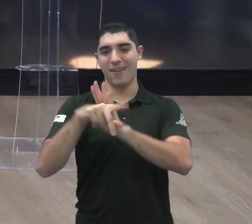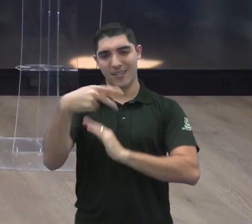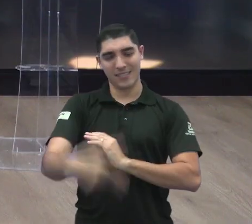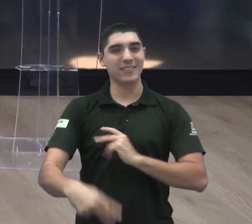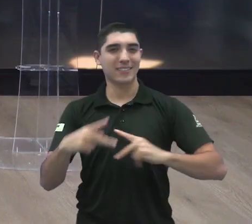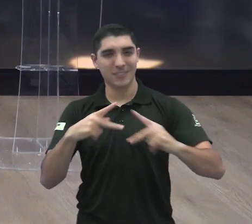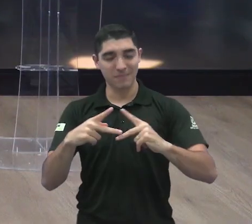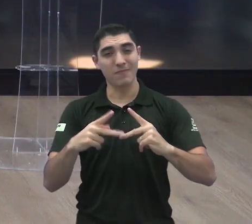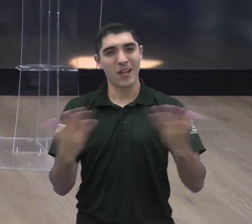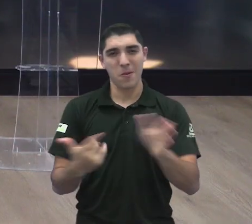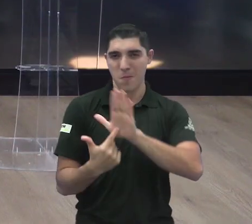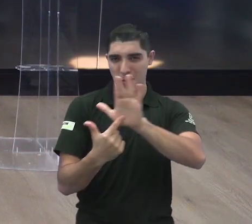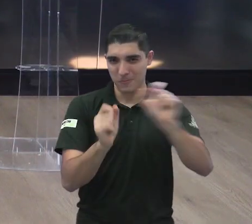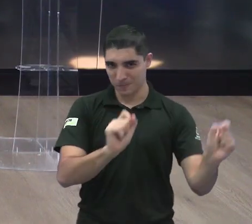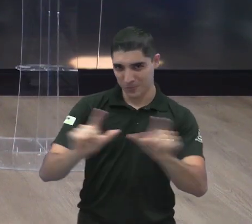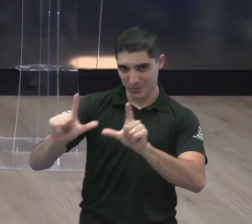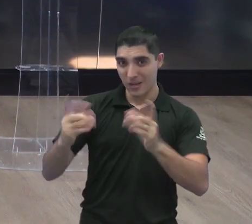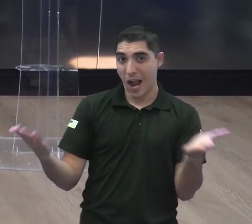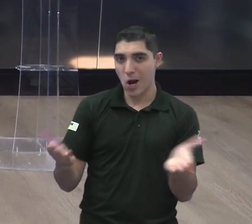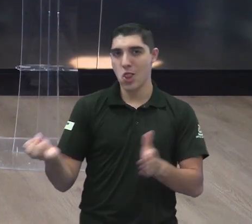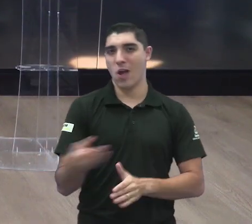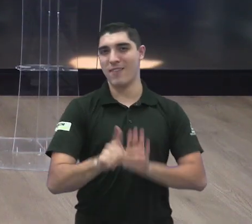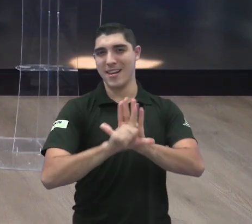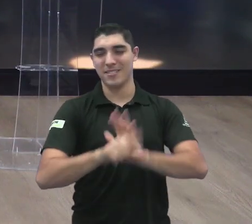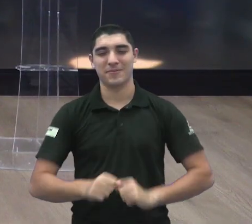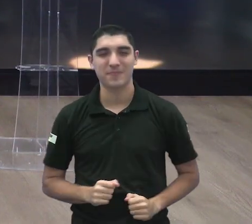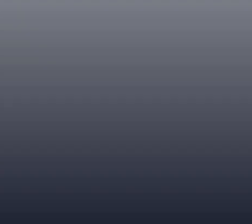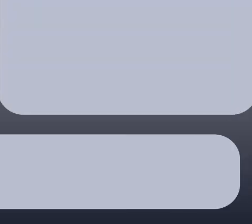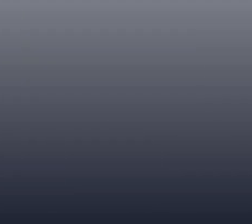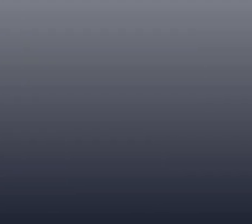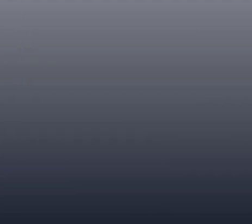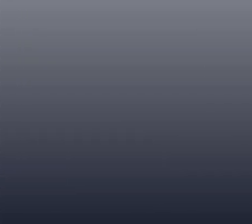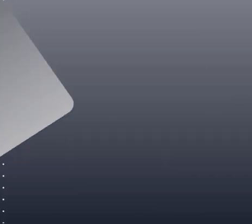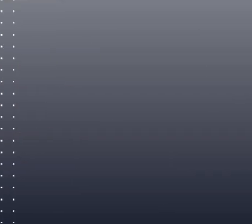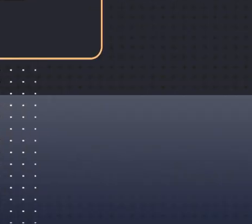entraram em vigor na cidade. É o nosso quadro Agora é Lei.